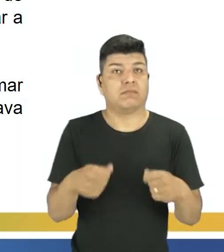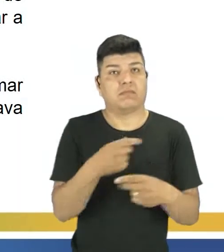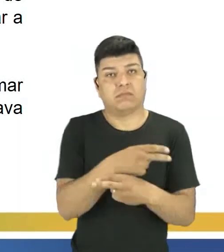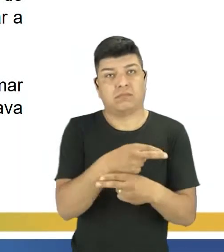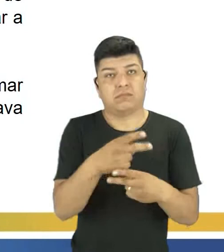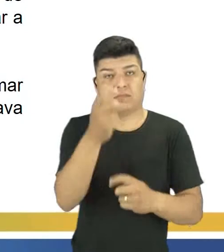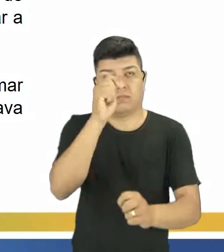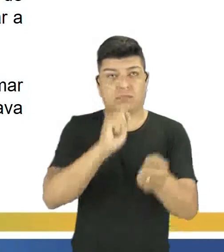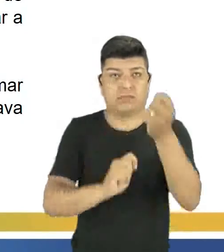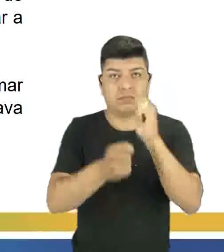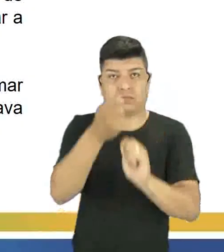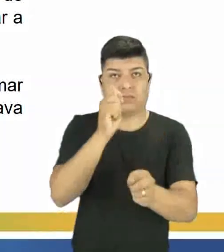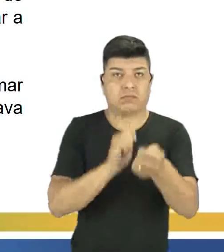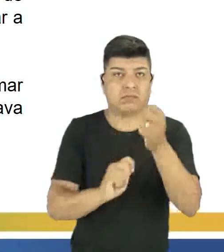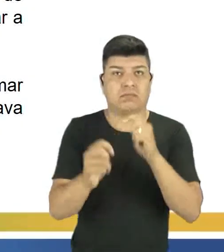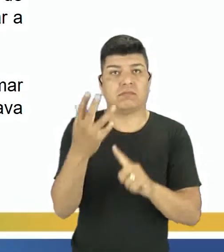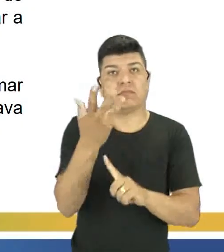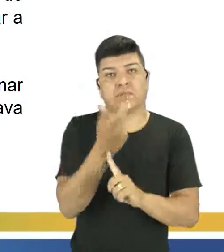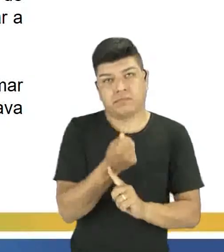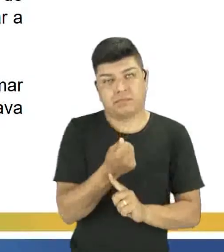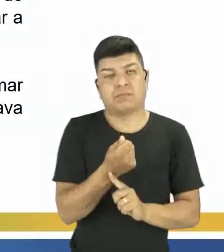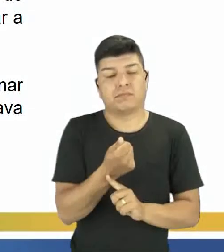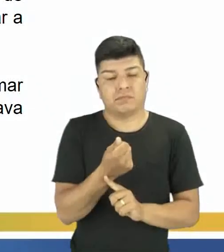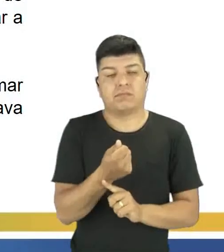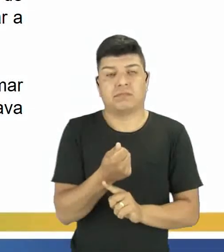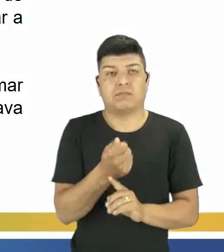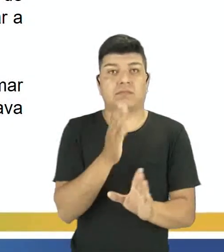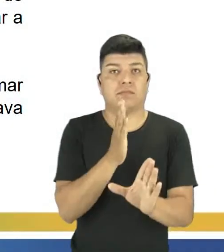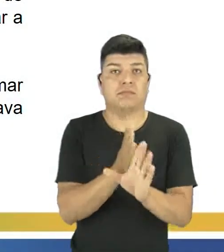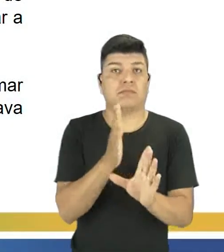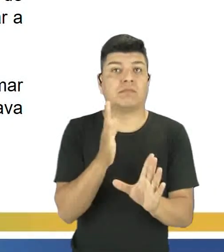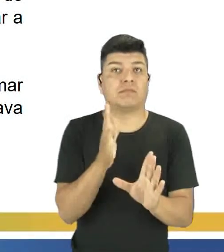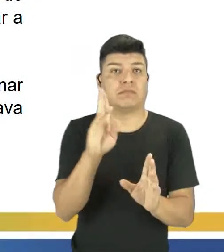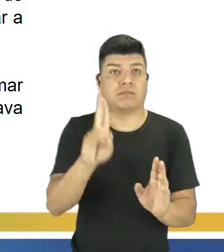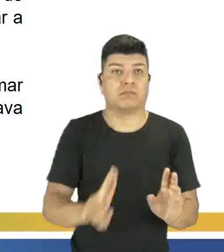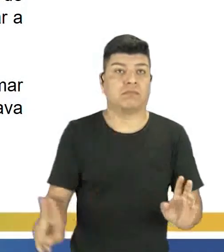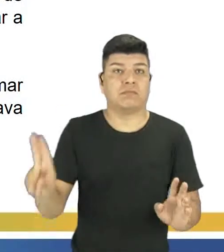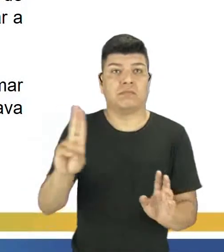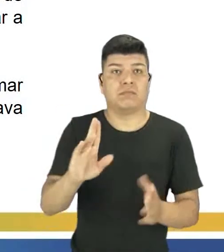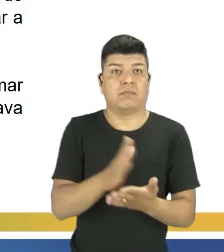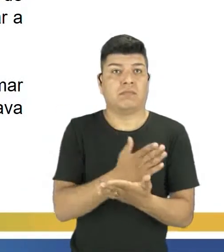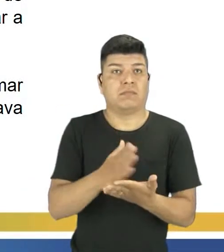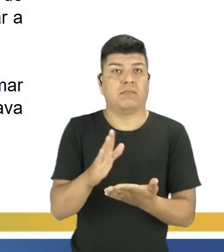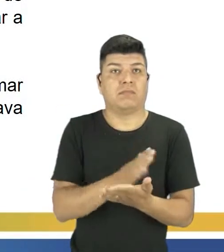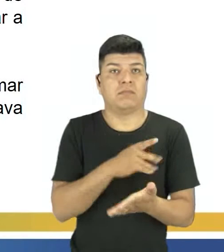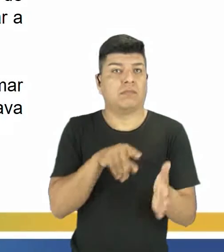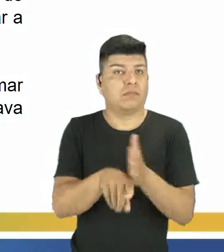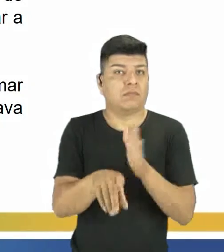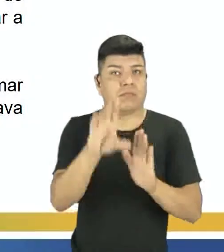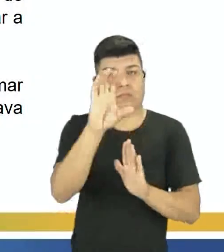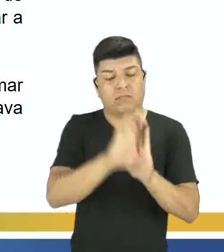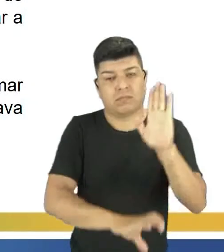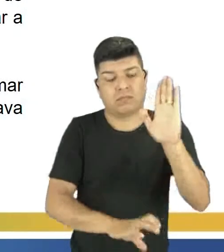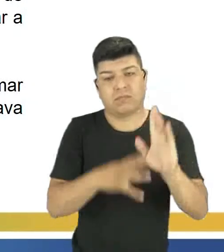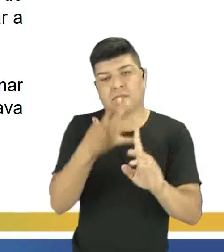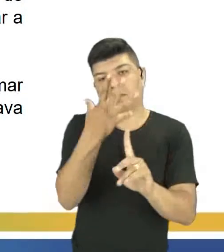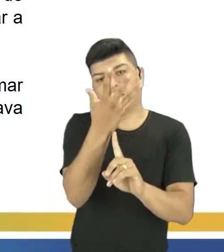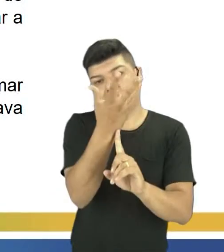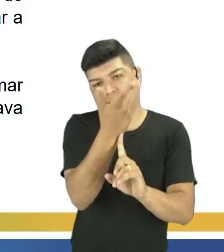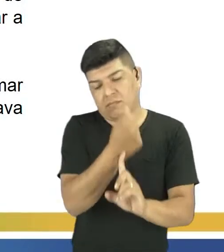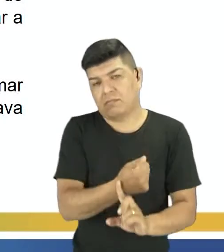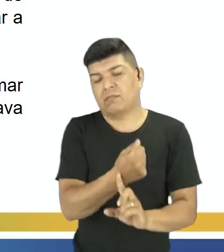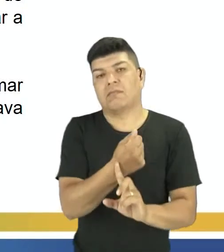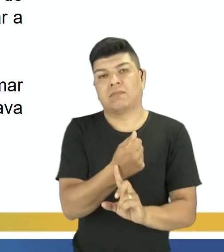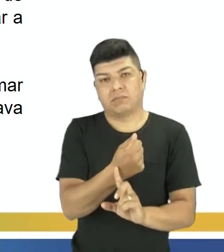transformar necessariamente os objetos industriais em arte. Era a ocasionalidade que fazia esse objeto surgir, essa